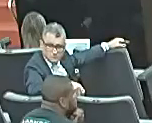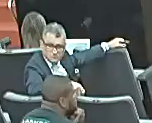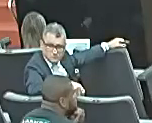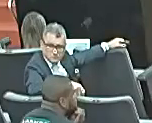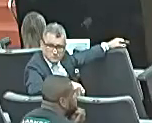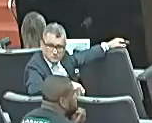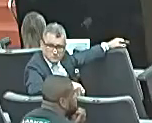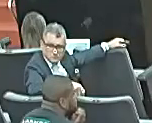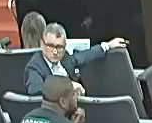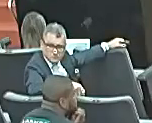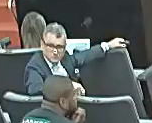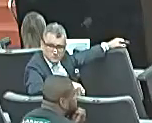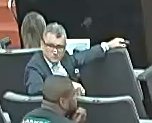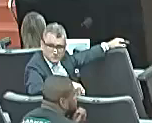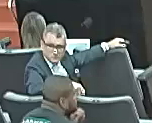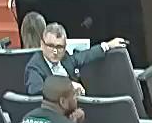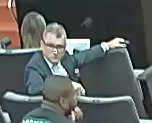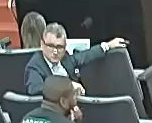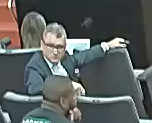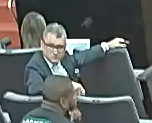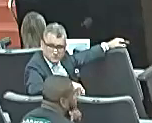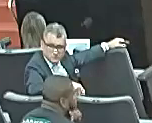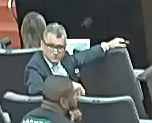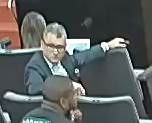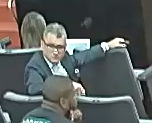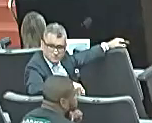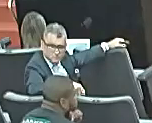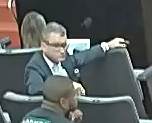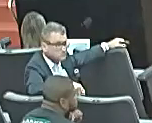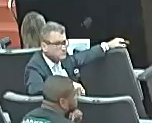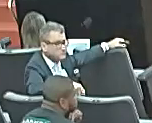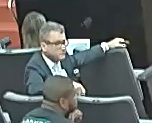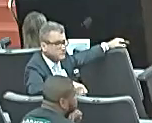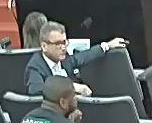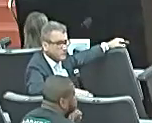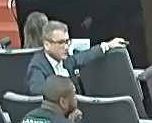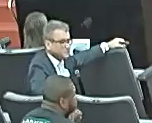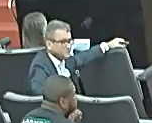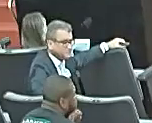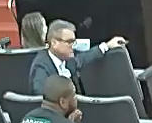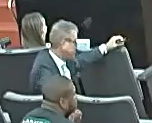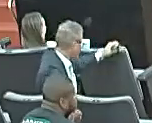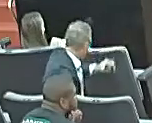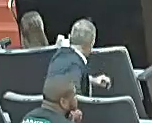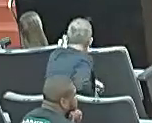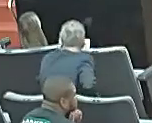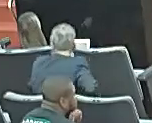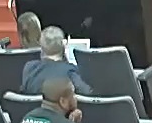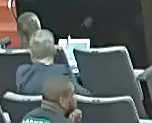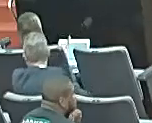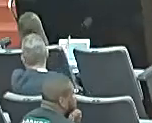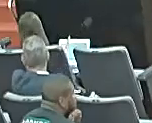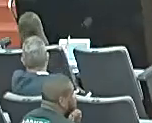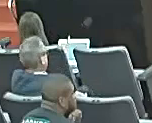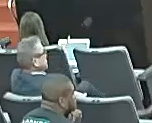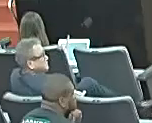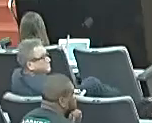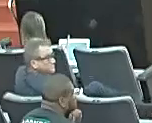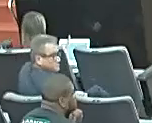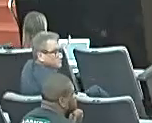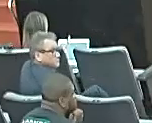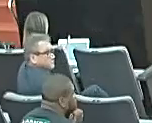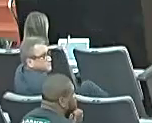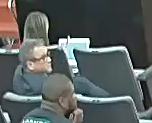mas que não passa para a segurança pública vamos trabalhar muitas coisas é a questão de promoções